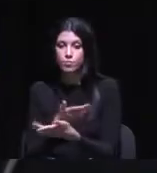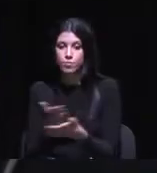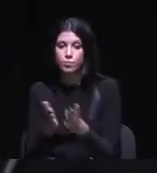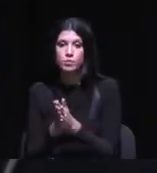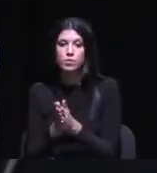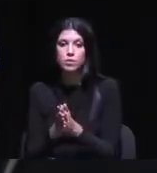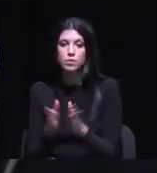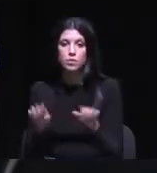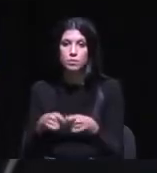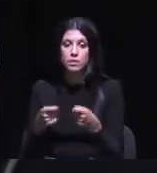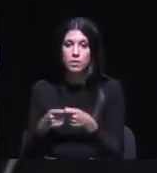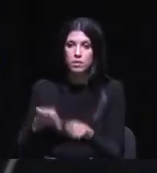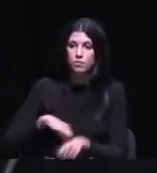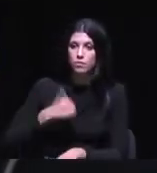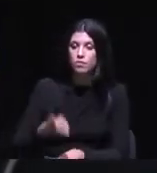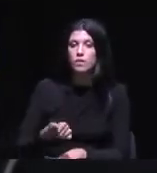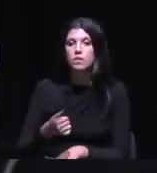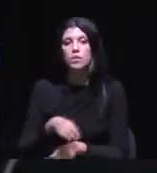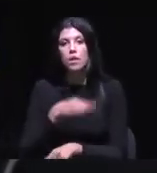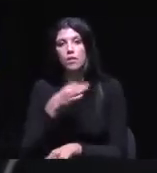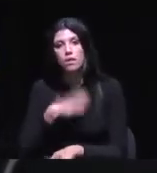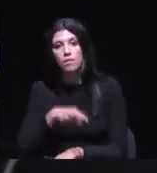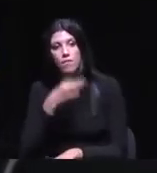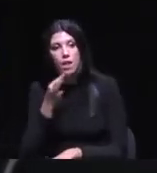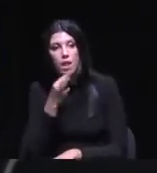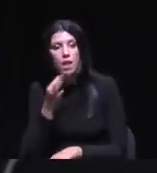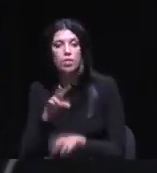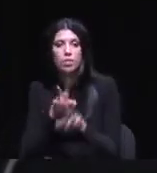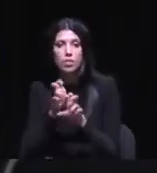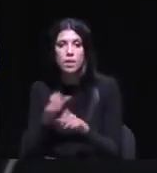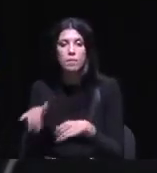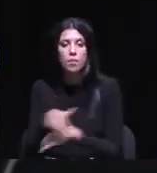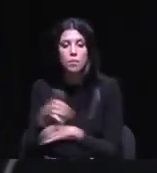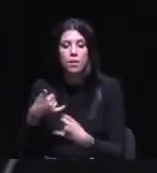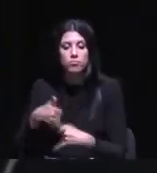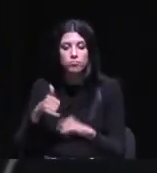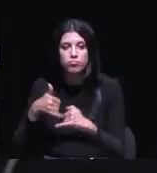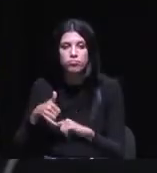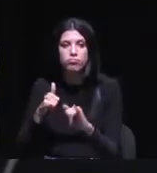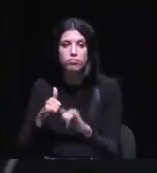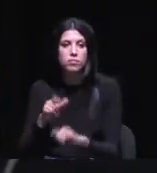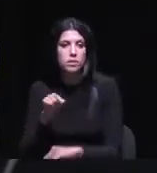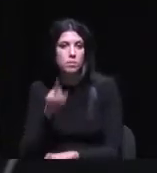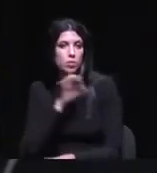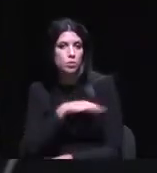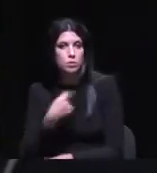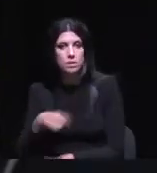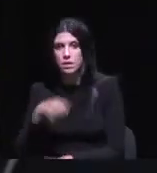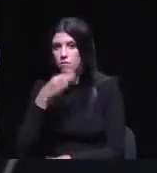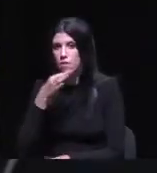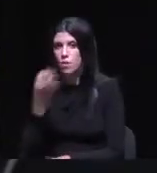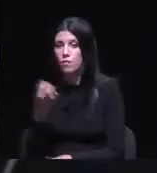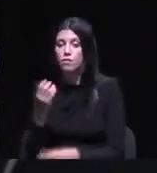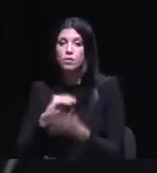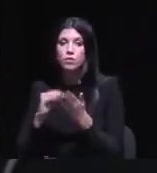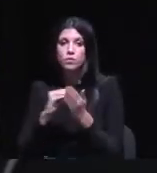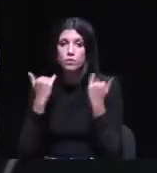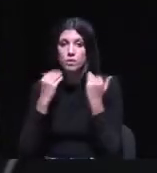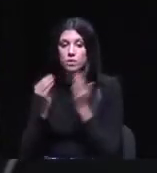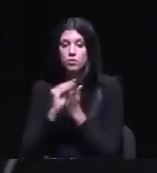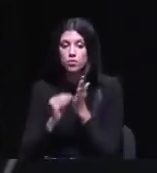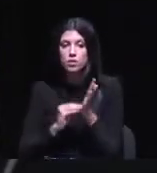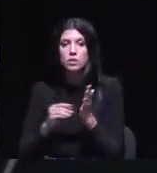Verdes começa por abordar o tema da limpeza e higiene urbana, que também foi referido pelo Sr. Presidente. Segundo a informação escrita, a